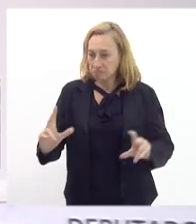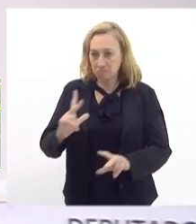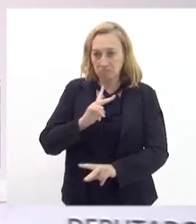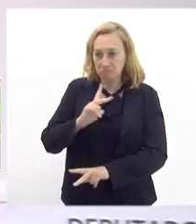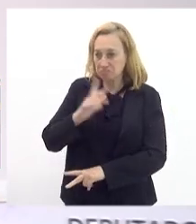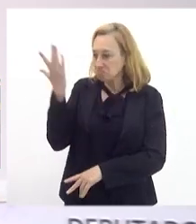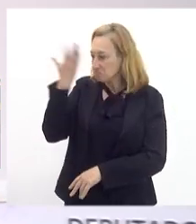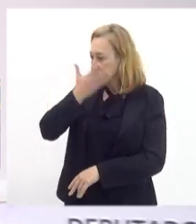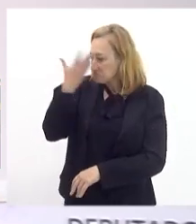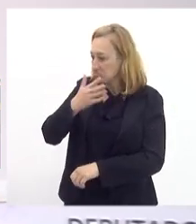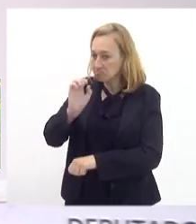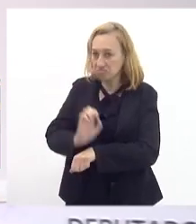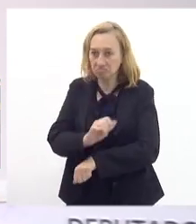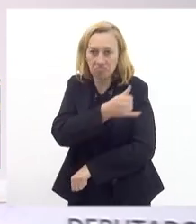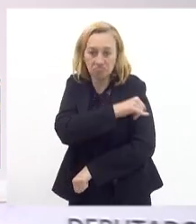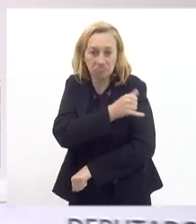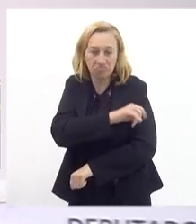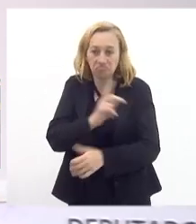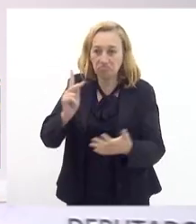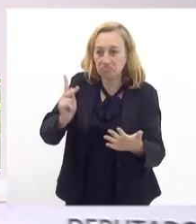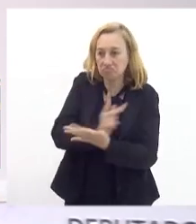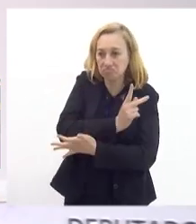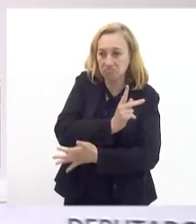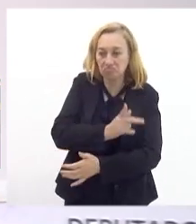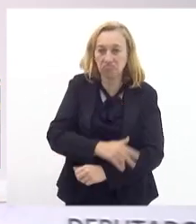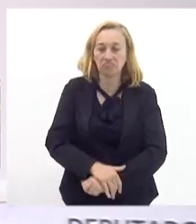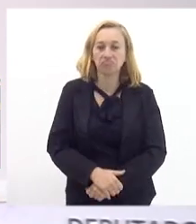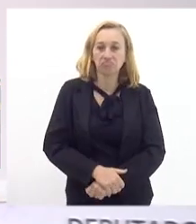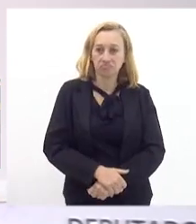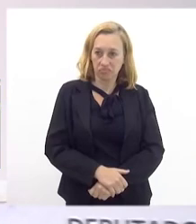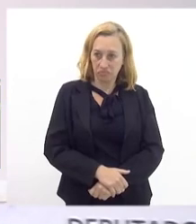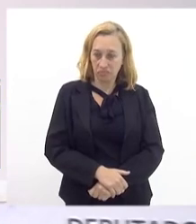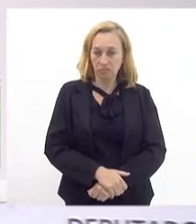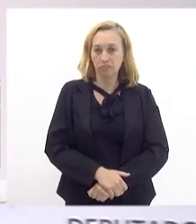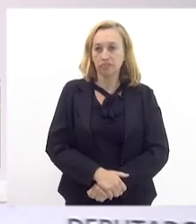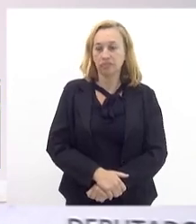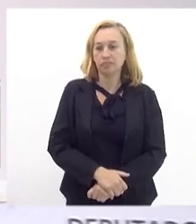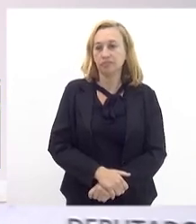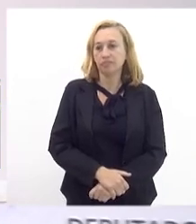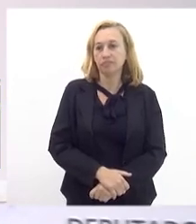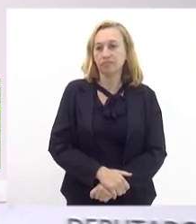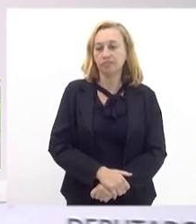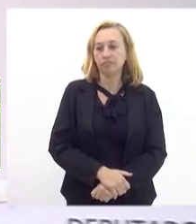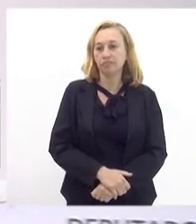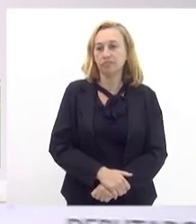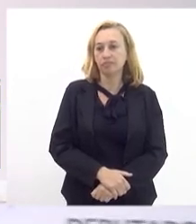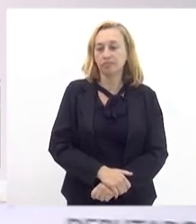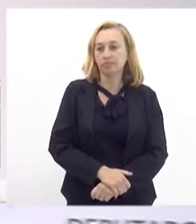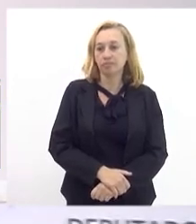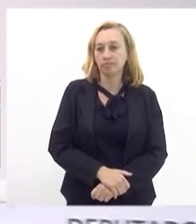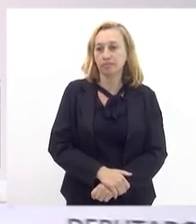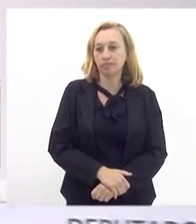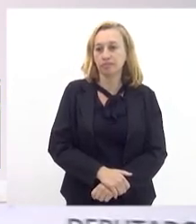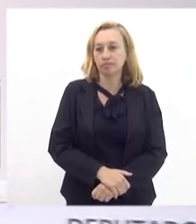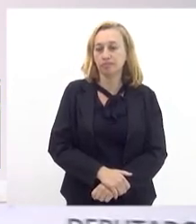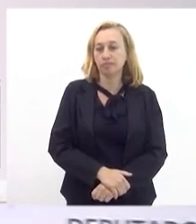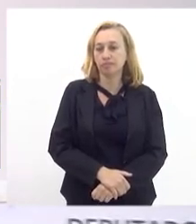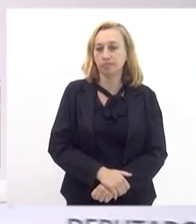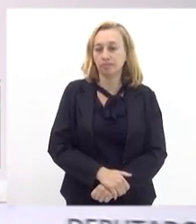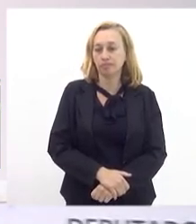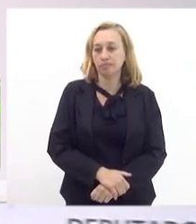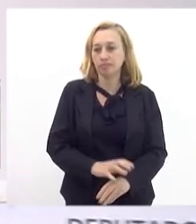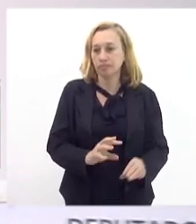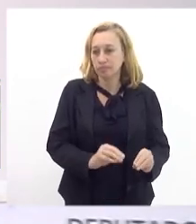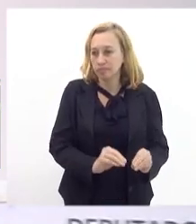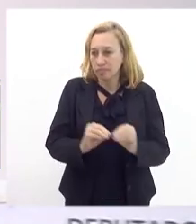vi no estado do Rio de Janeiro é acontecer que é a transmissão sair das